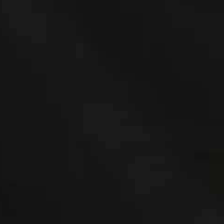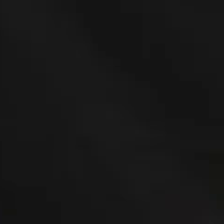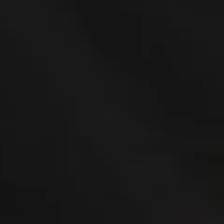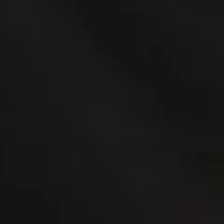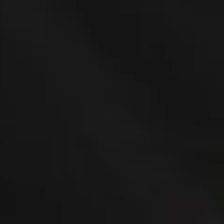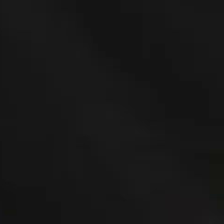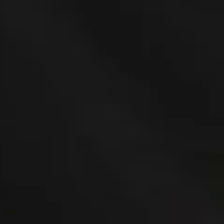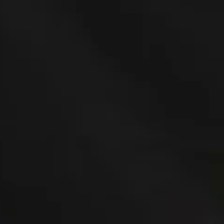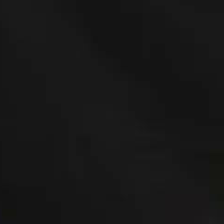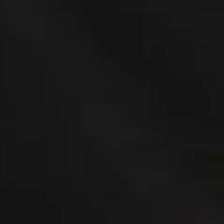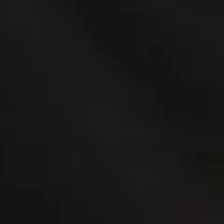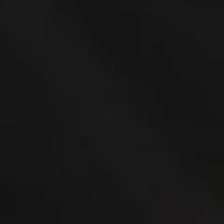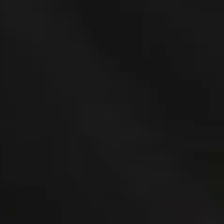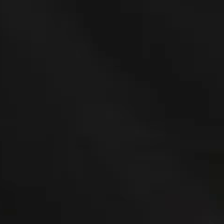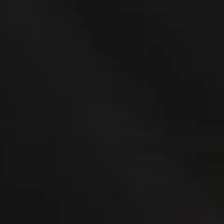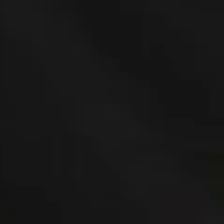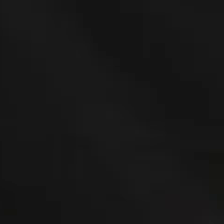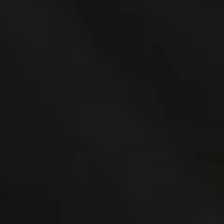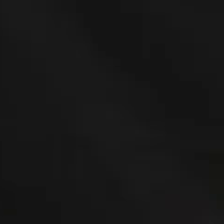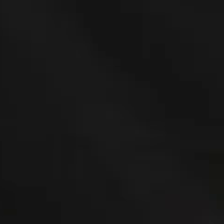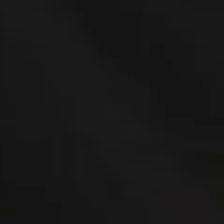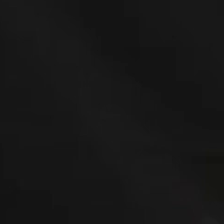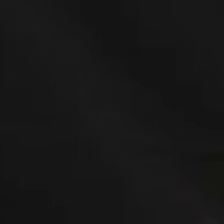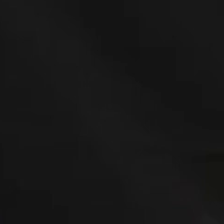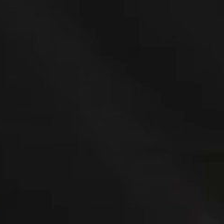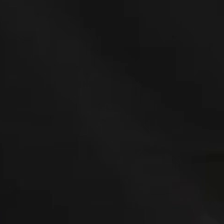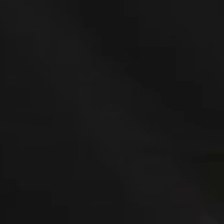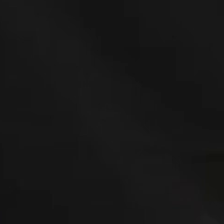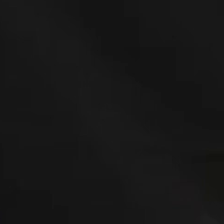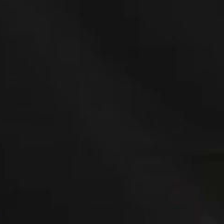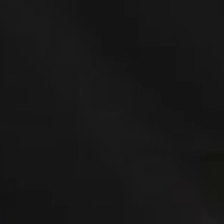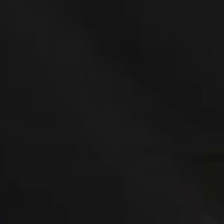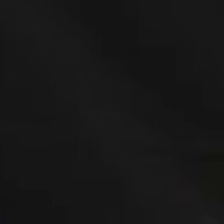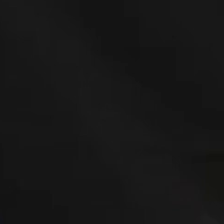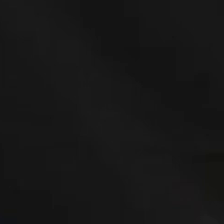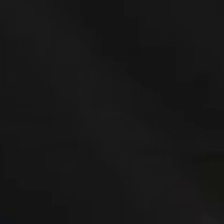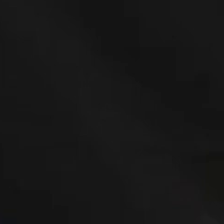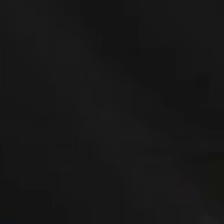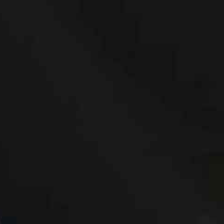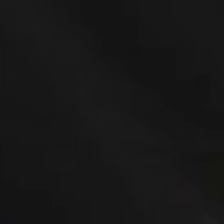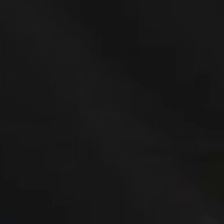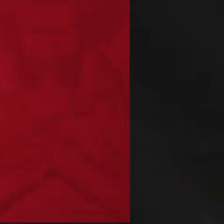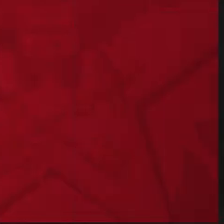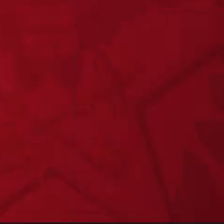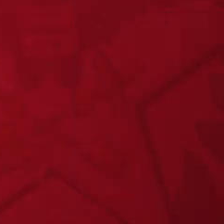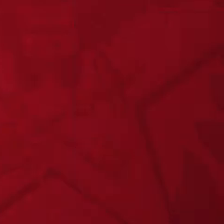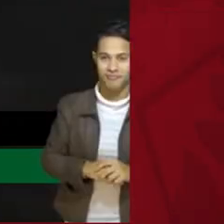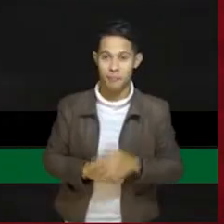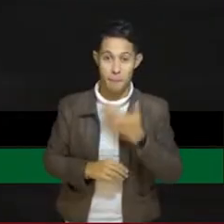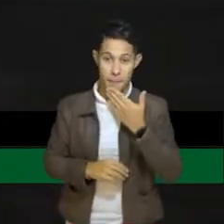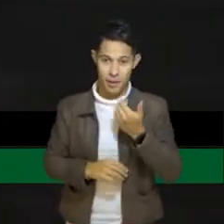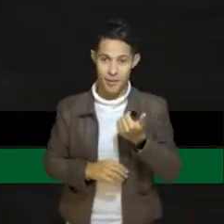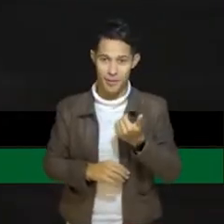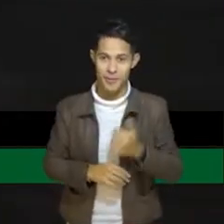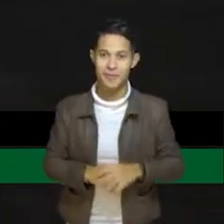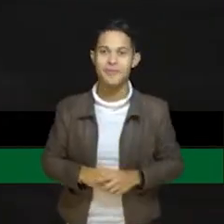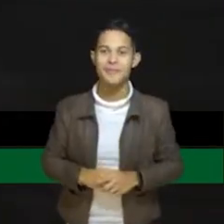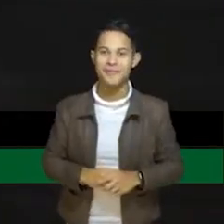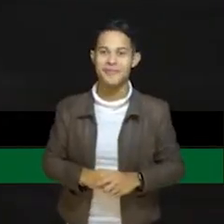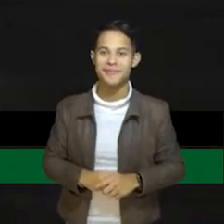chamou a atenção para a necessidade de existir orçamento para os pacientes que estão em tratamento das fissuras.